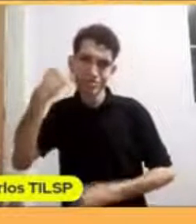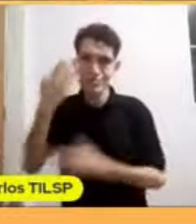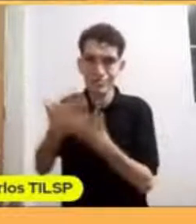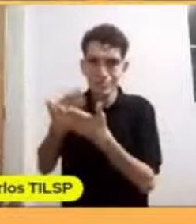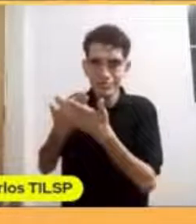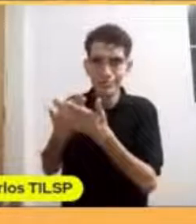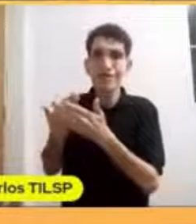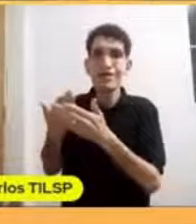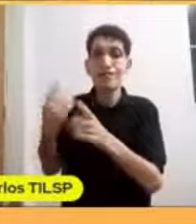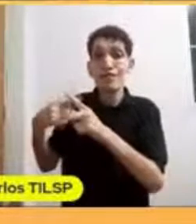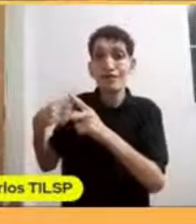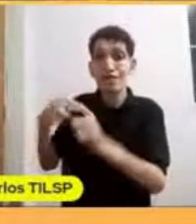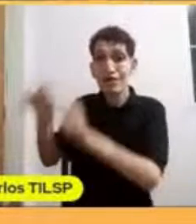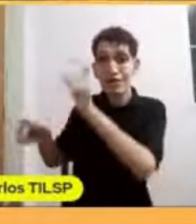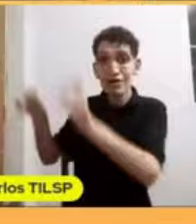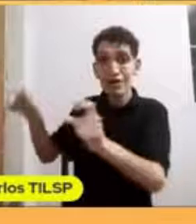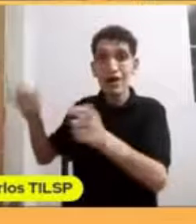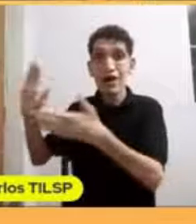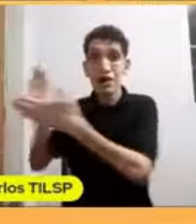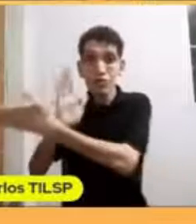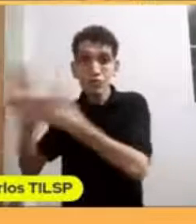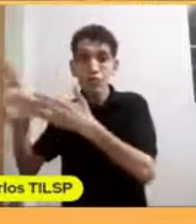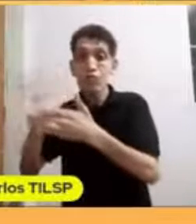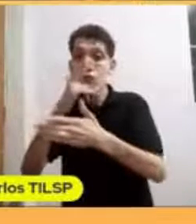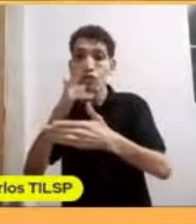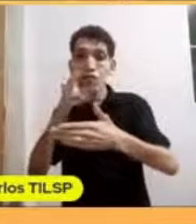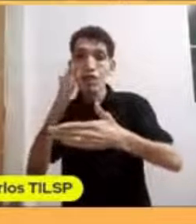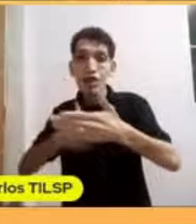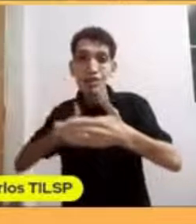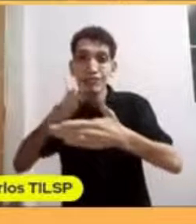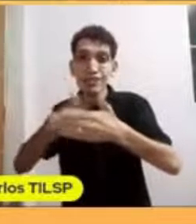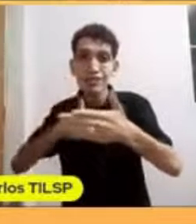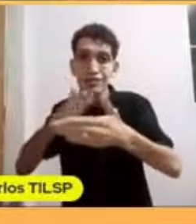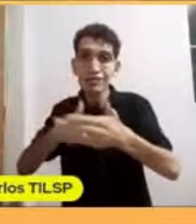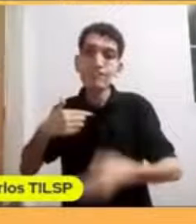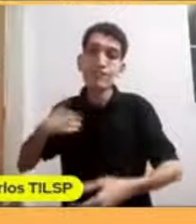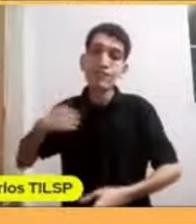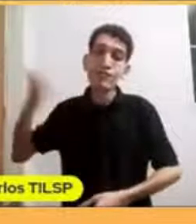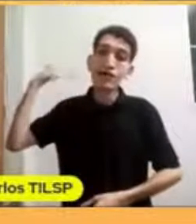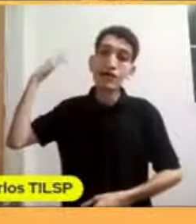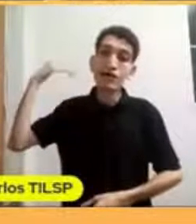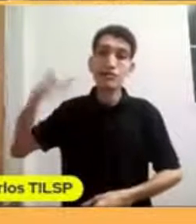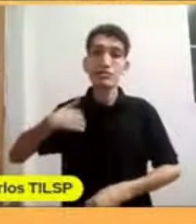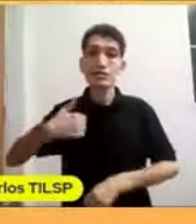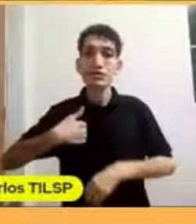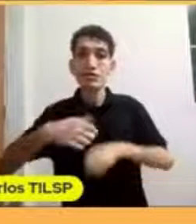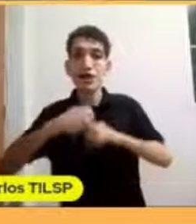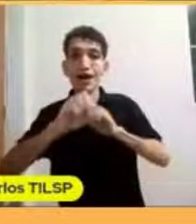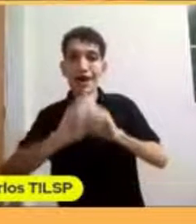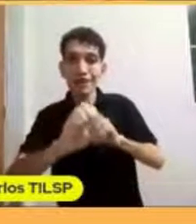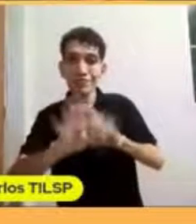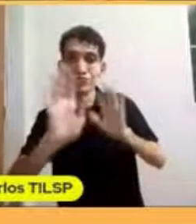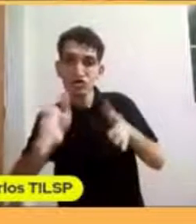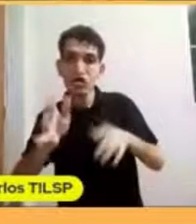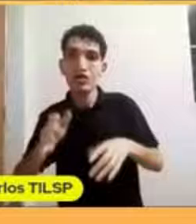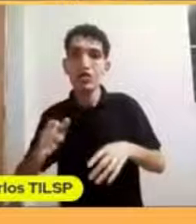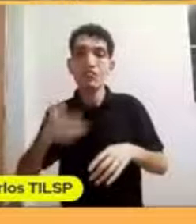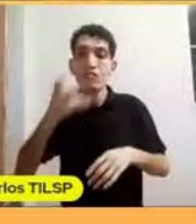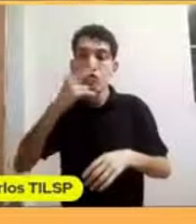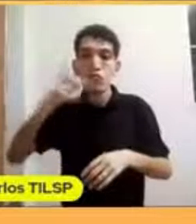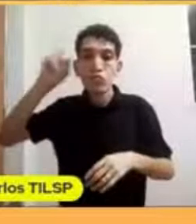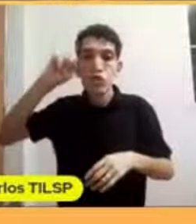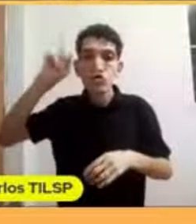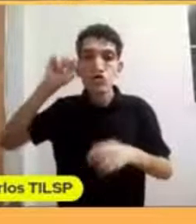uma limitação. Porque o que acontecia? Como eu dava aula quase todos os dias da semana, e